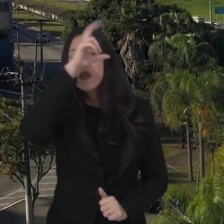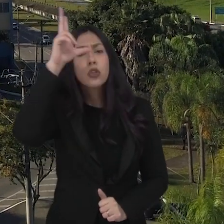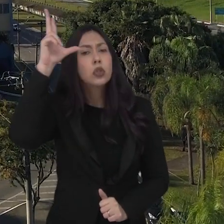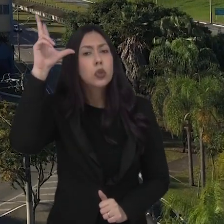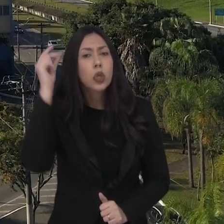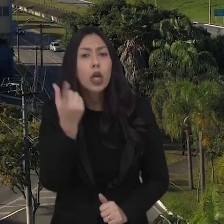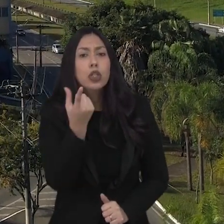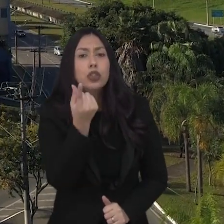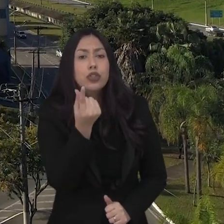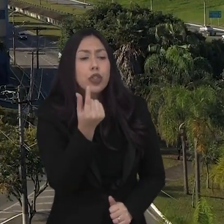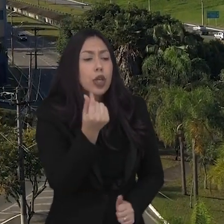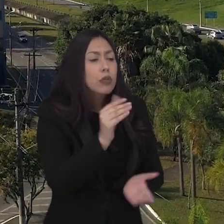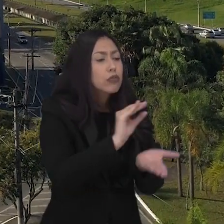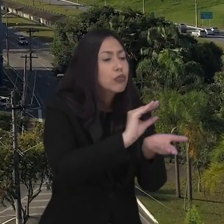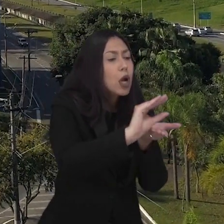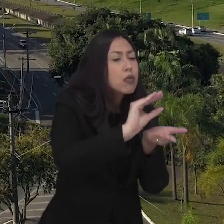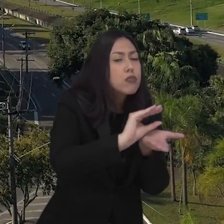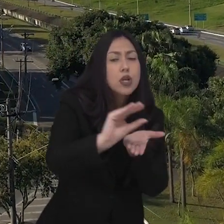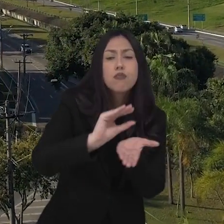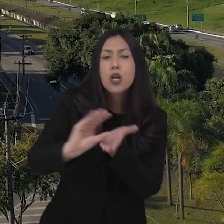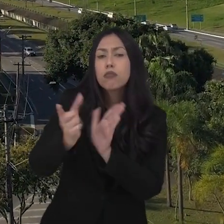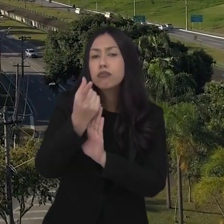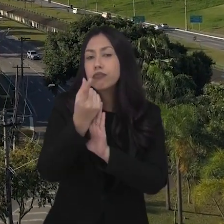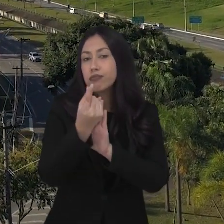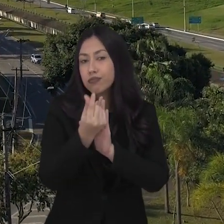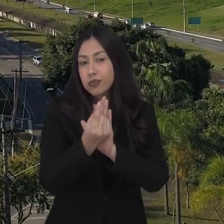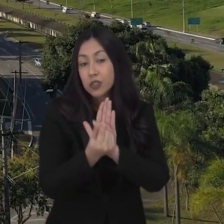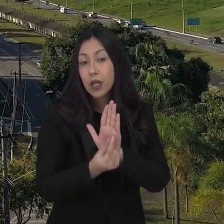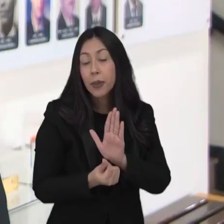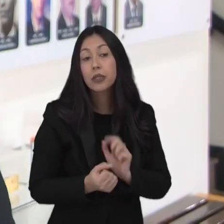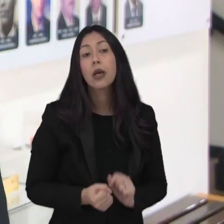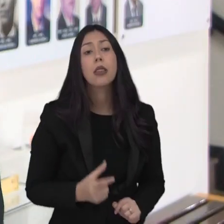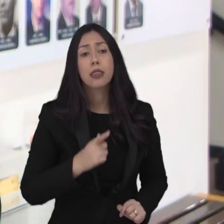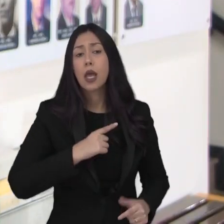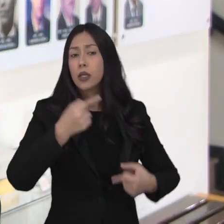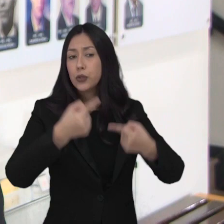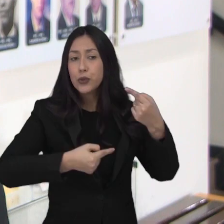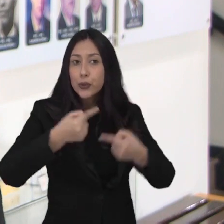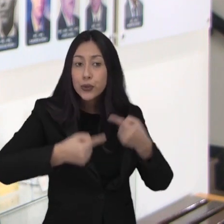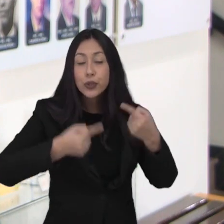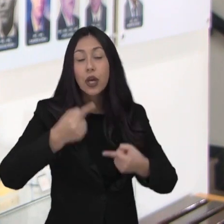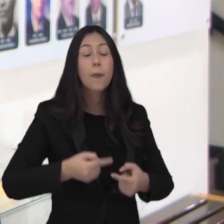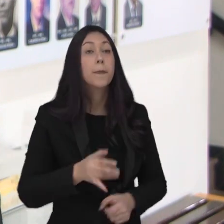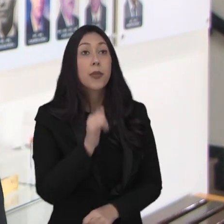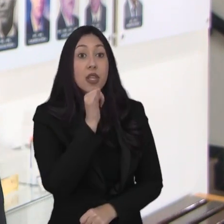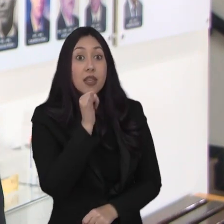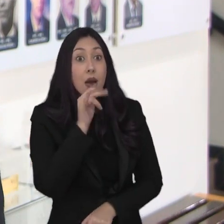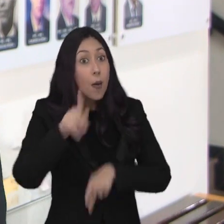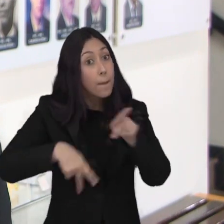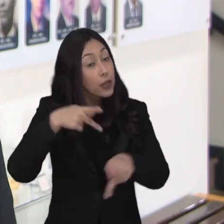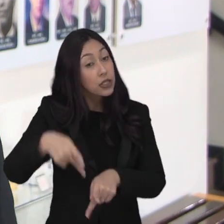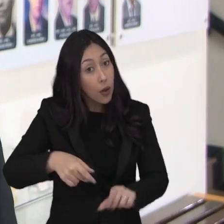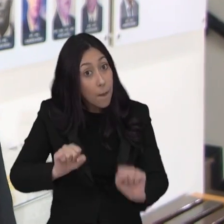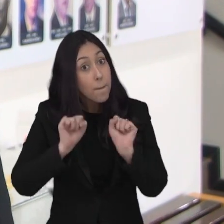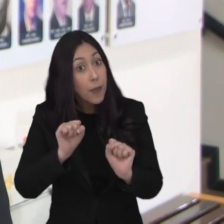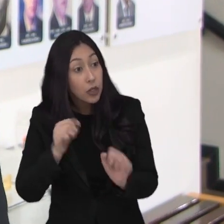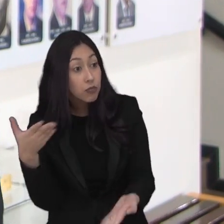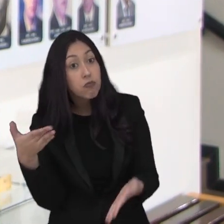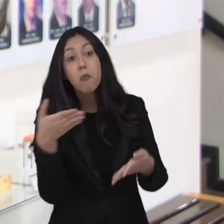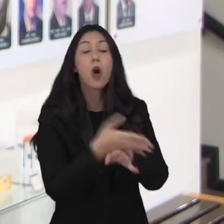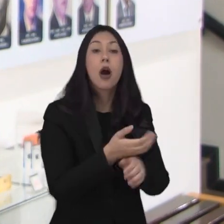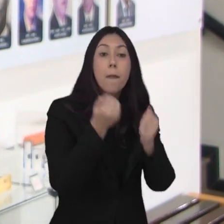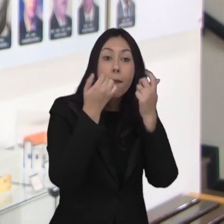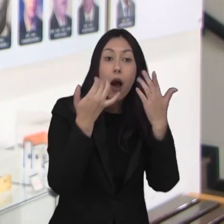pretende alocar os recursos municipais no orçamento da cidade. Tem discussões, por exemplo, que a população pode participar por meio de